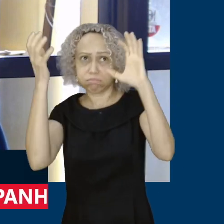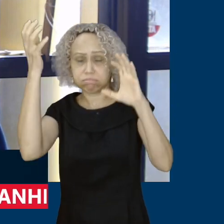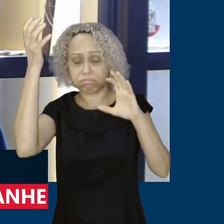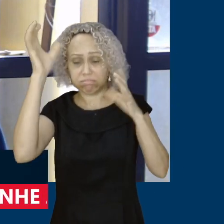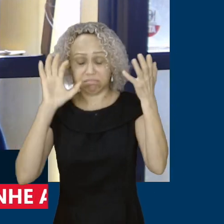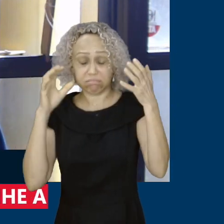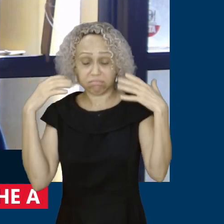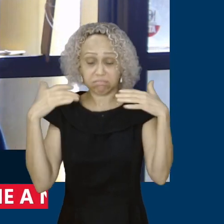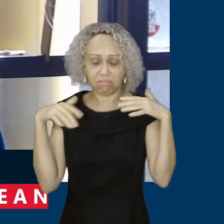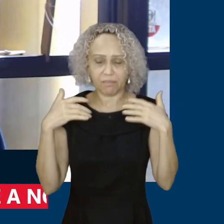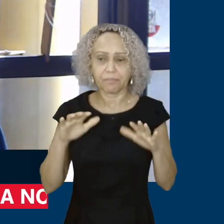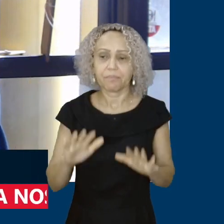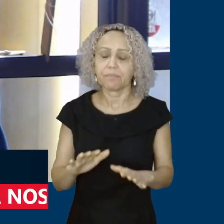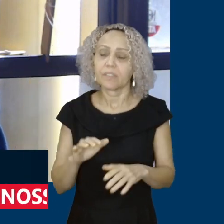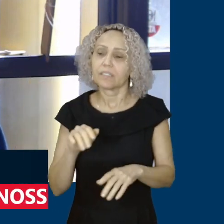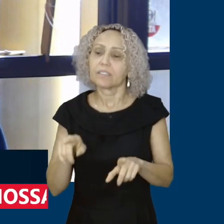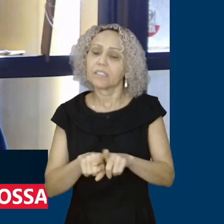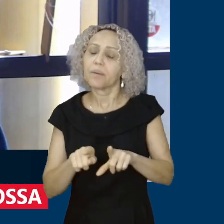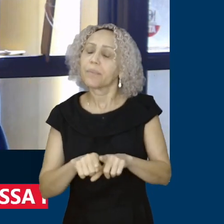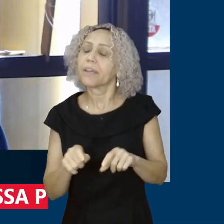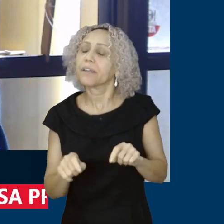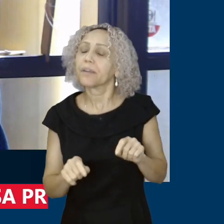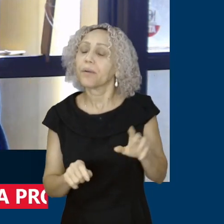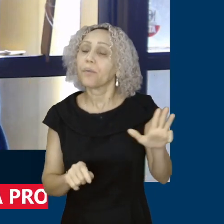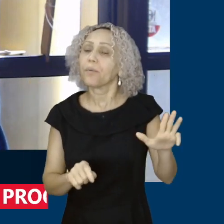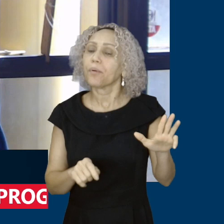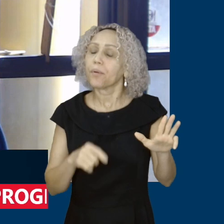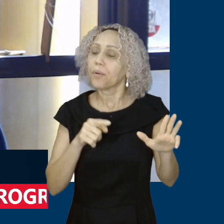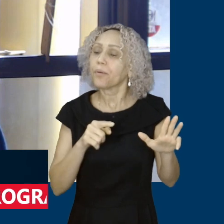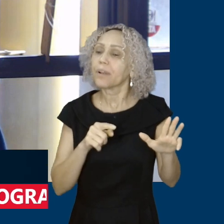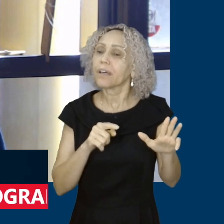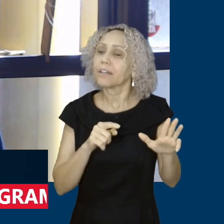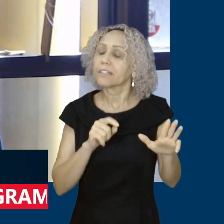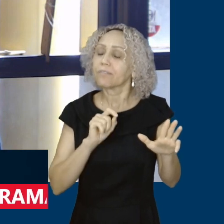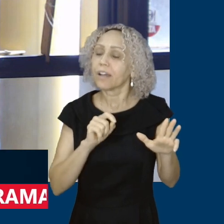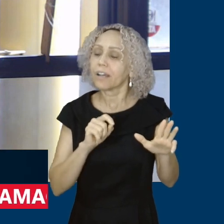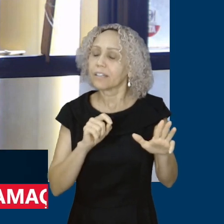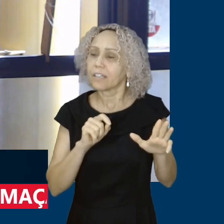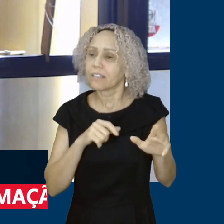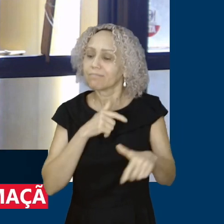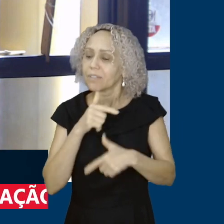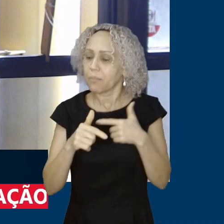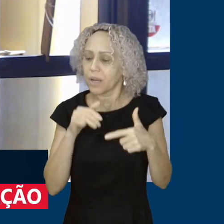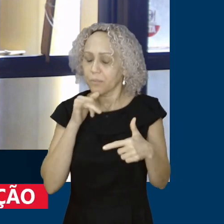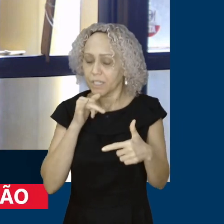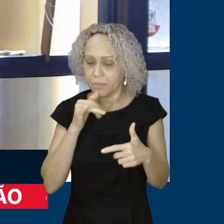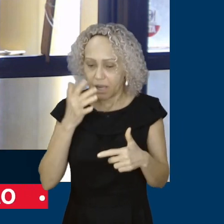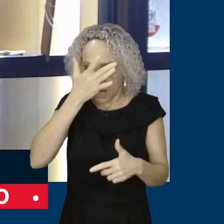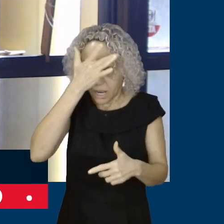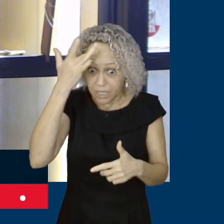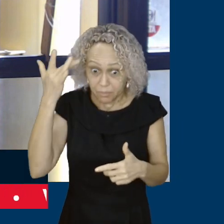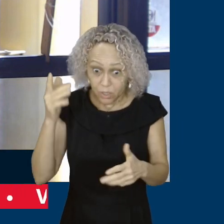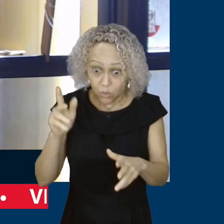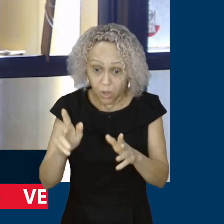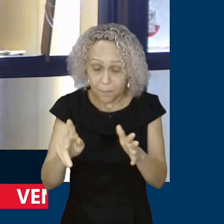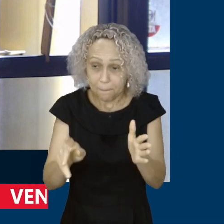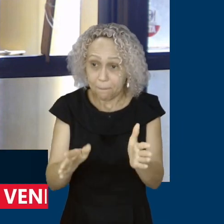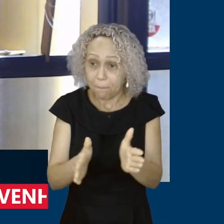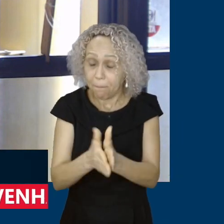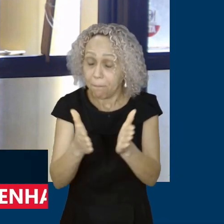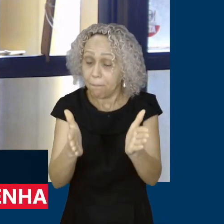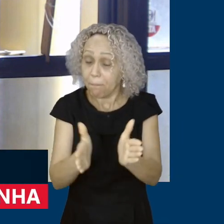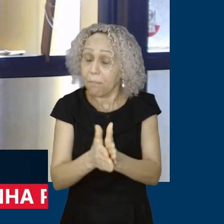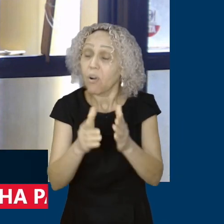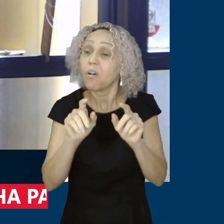renda, tá? Também está relacionado com esse debate que fala, olha, vamos fazer a nossa lição de casa,